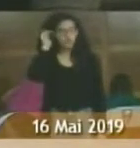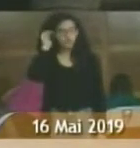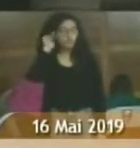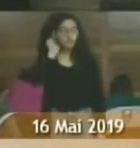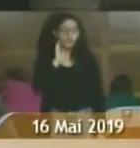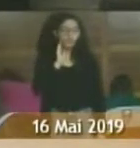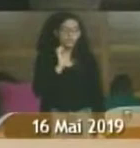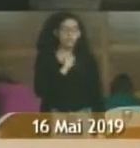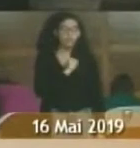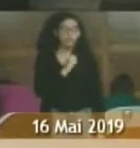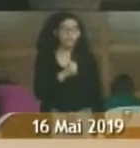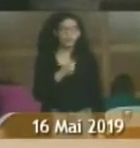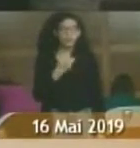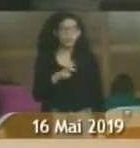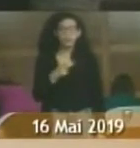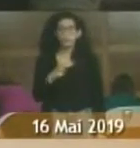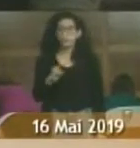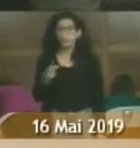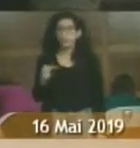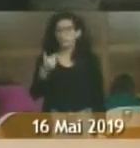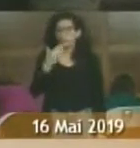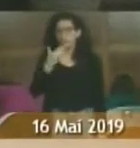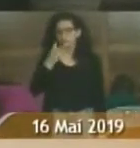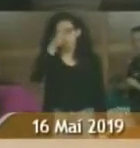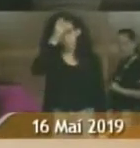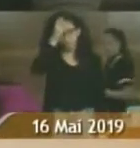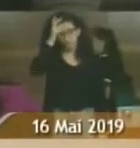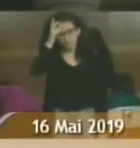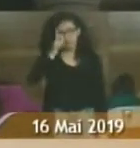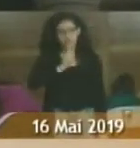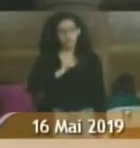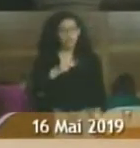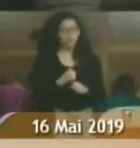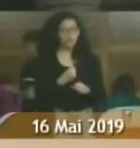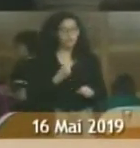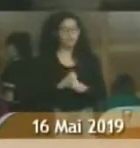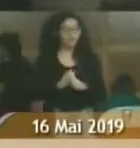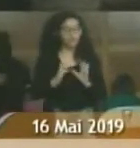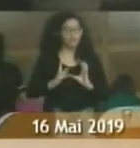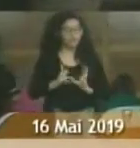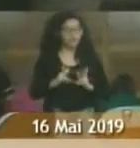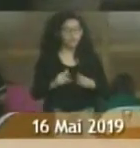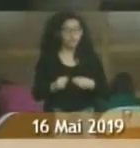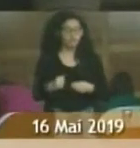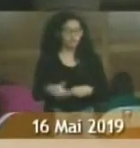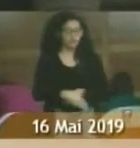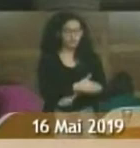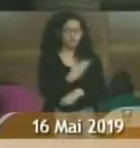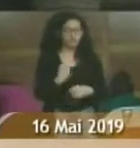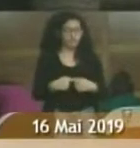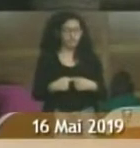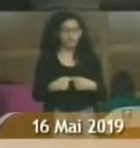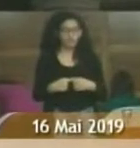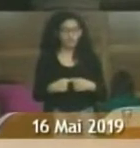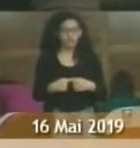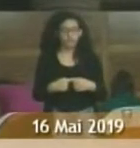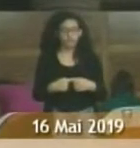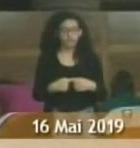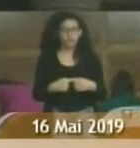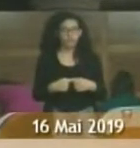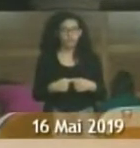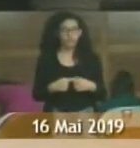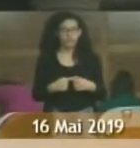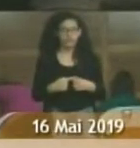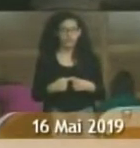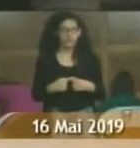número 1157, indicando ao prefeito municipal obras de drenagem com manilhas na estrada Clério João Penha Filho, após